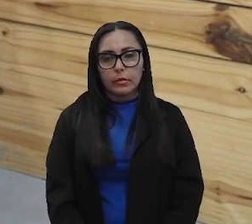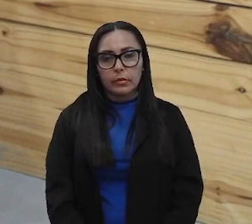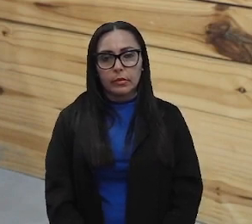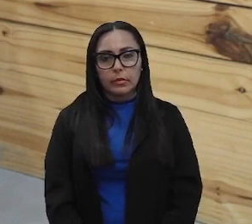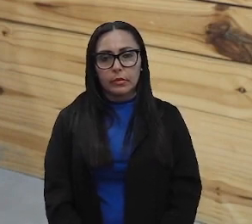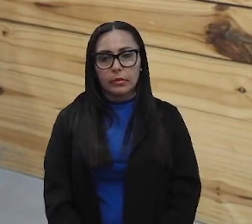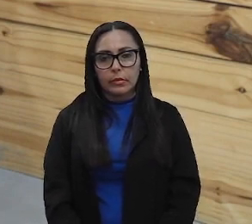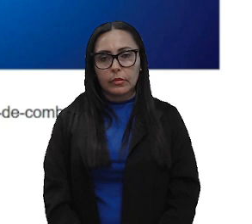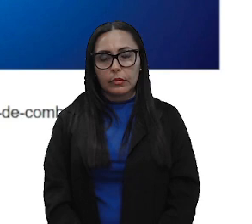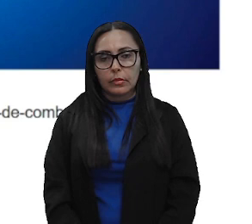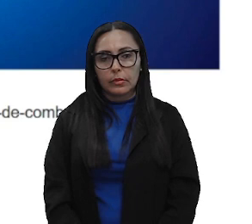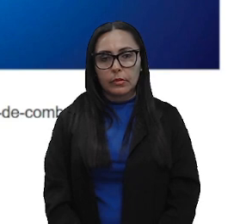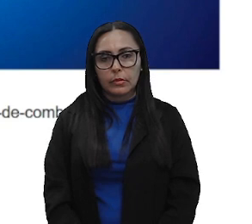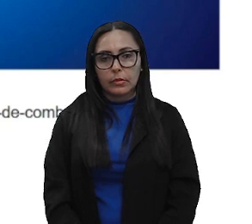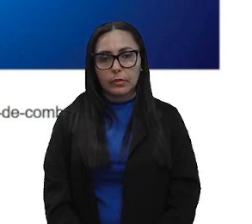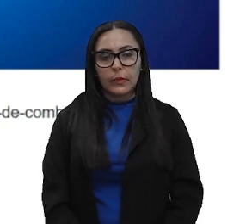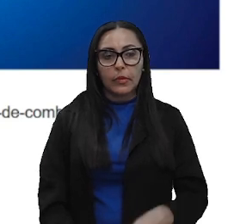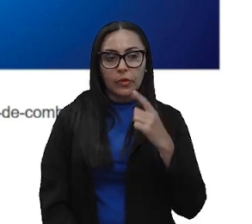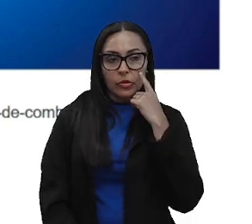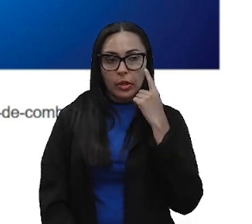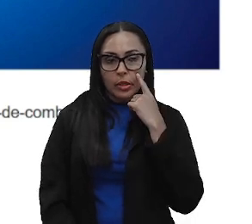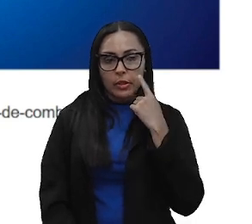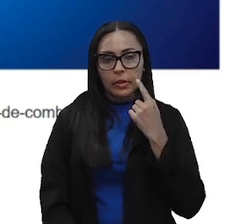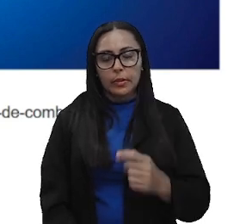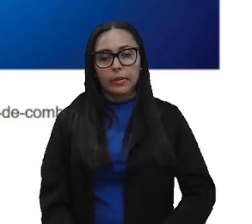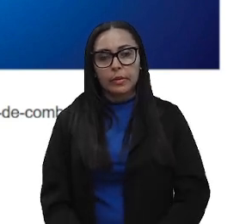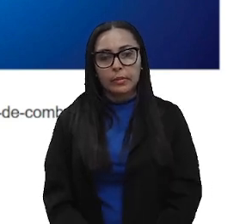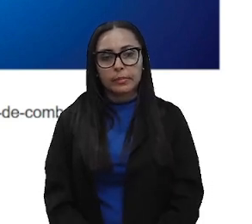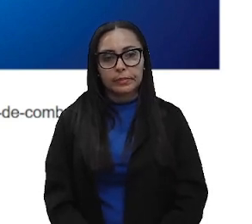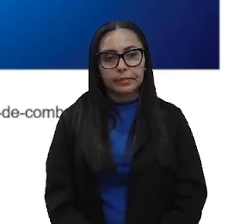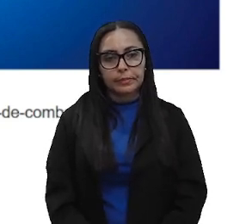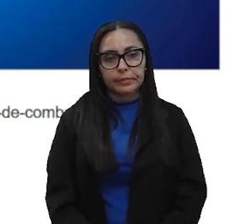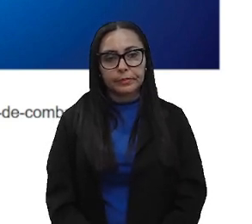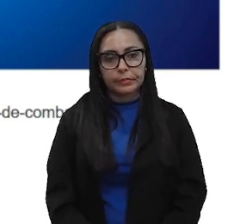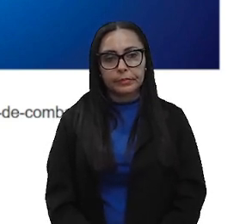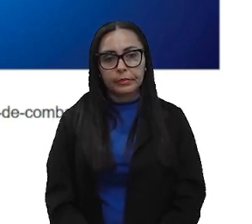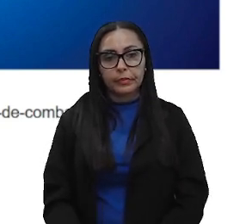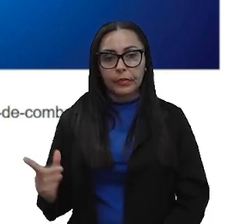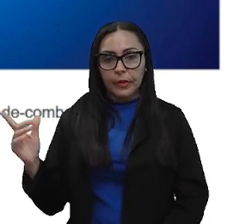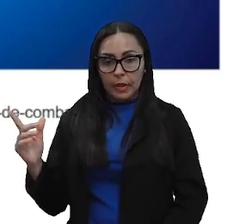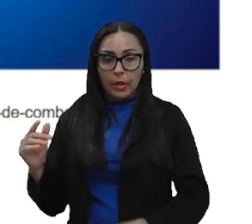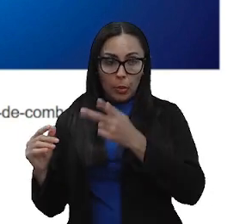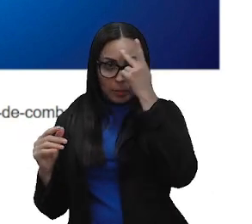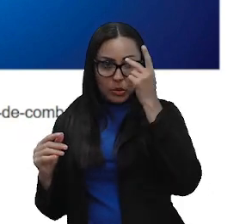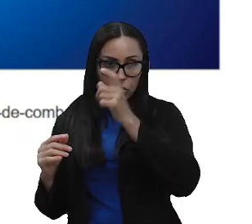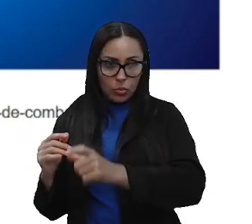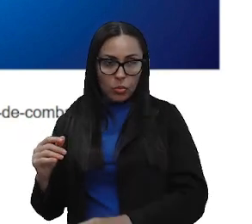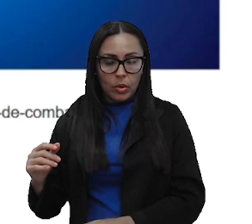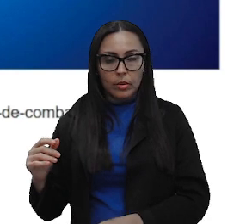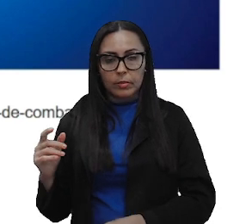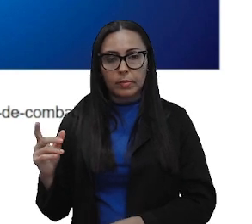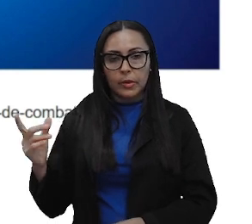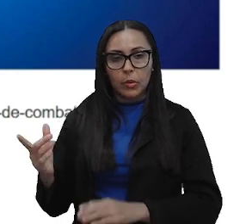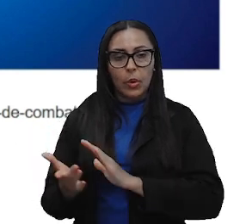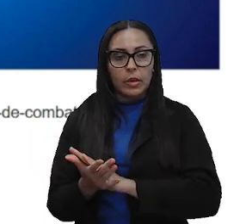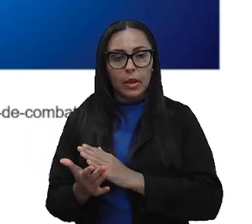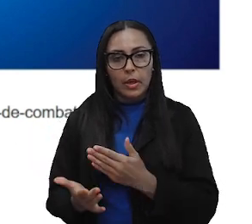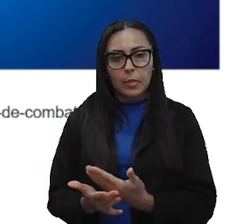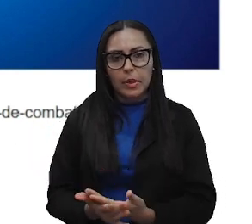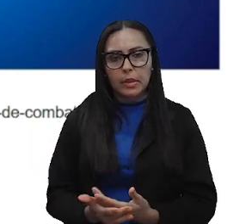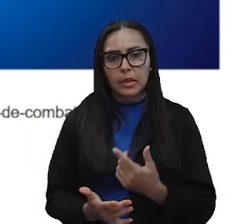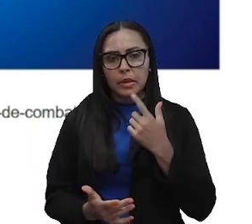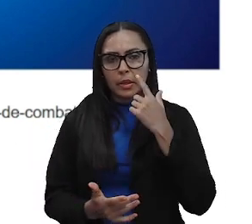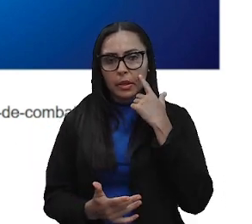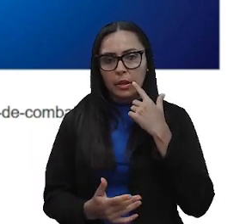Bom, vejam essa imagem aí. Do lado esquerdo, vocês têm uma pessoa, um intérprete de Libras e todo